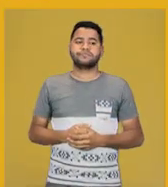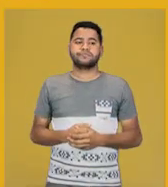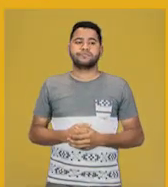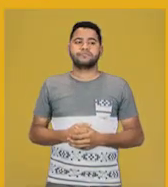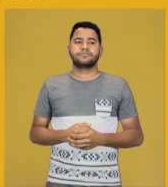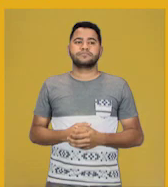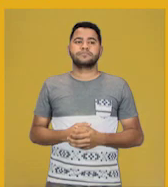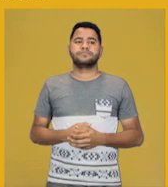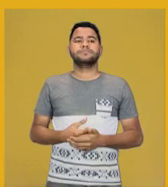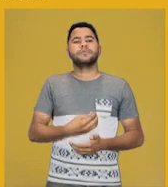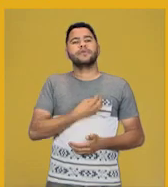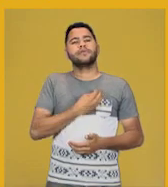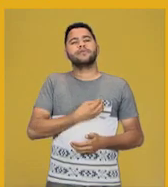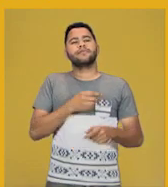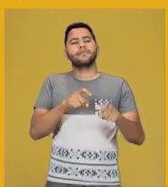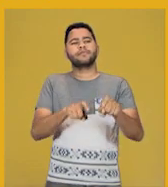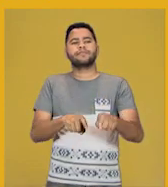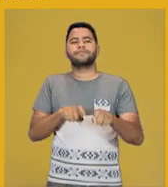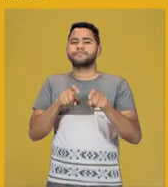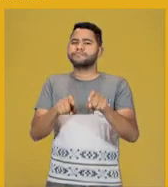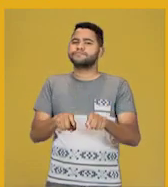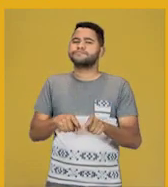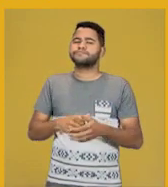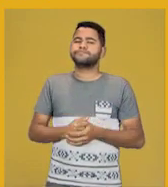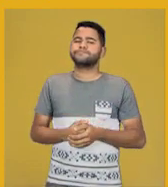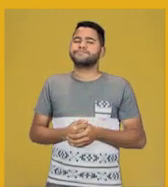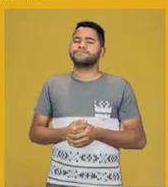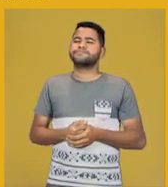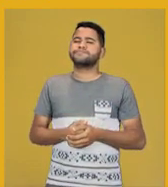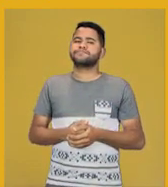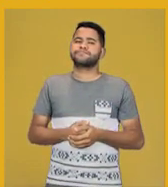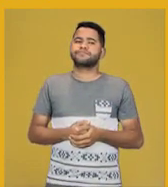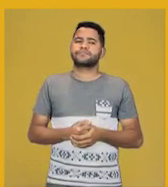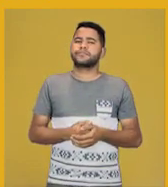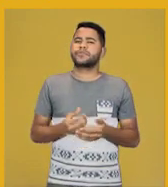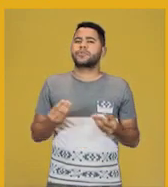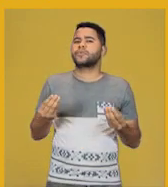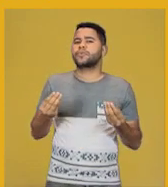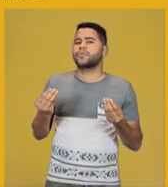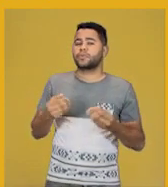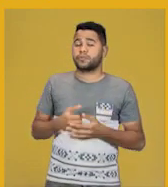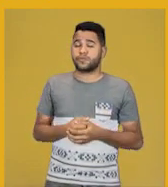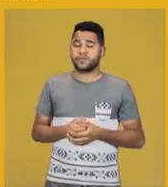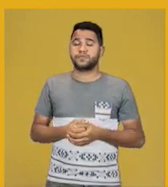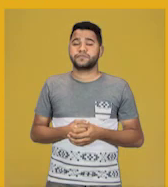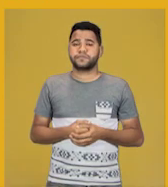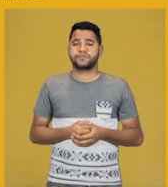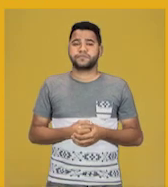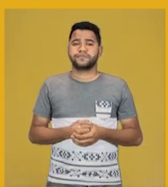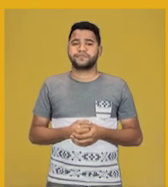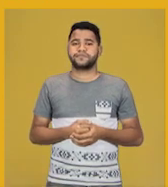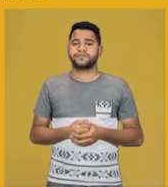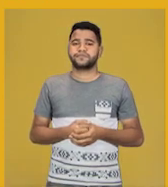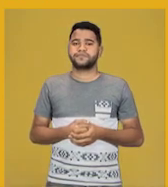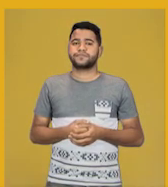ele living in the countryside tchau e morar no interior como será né